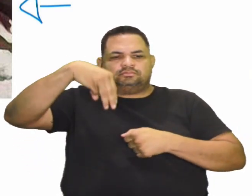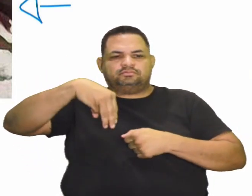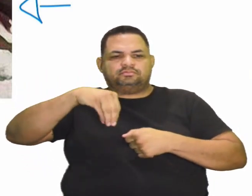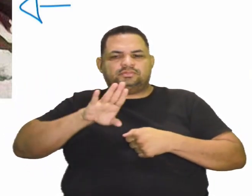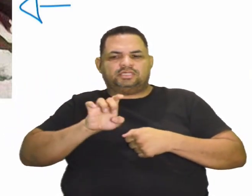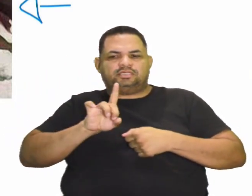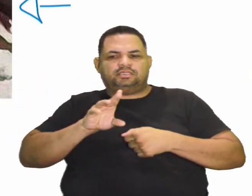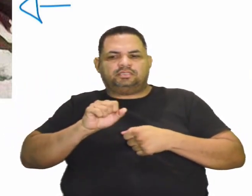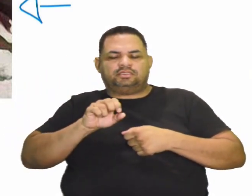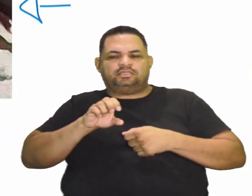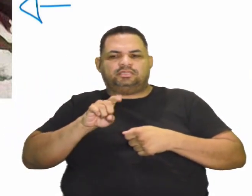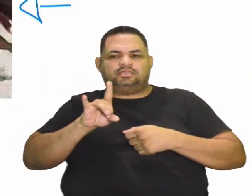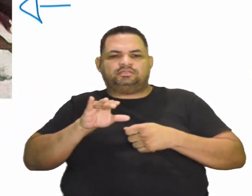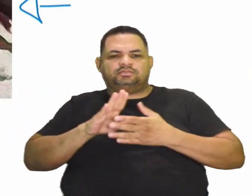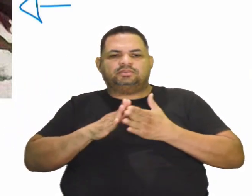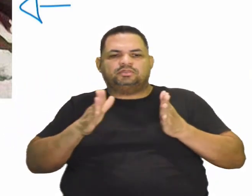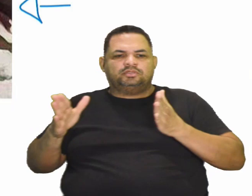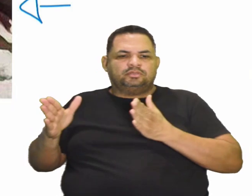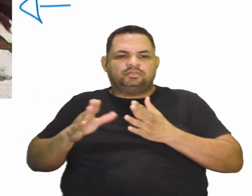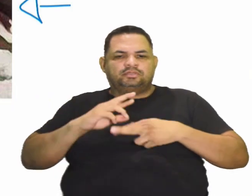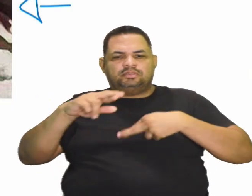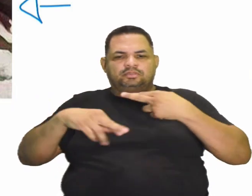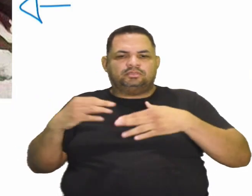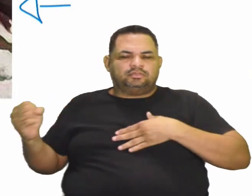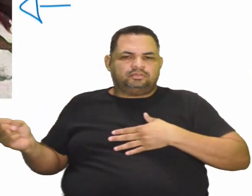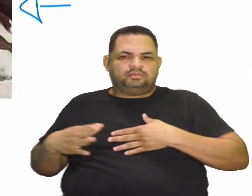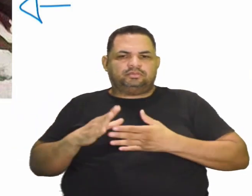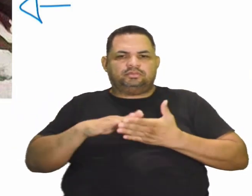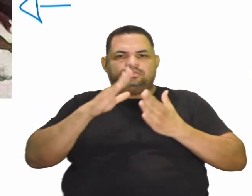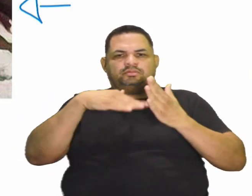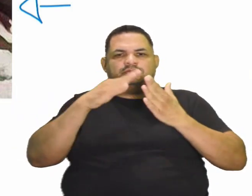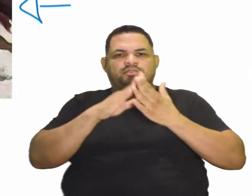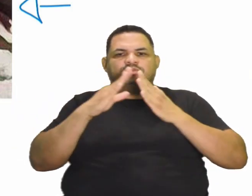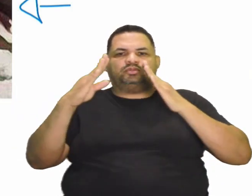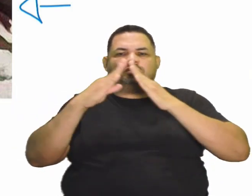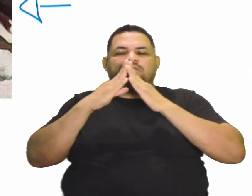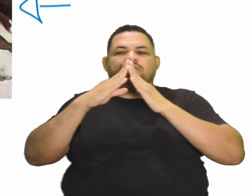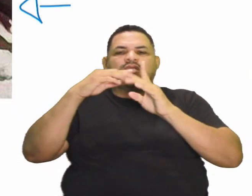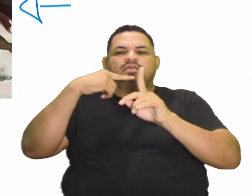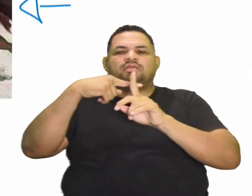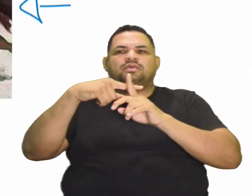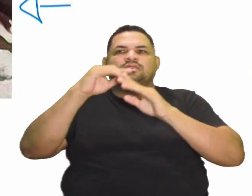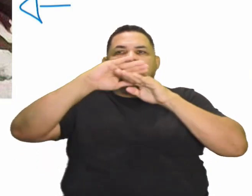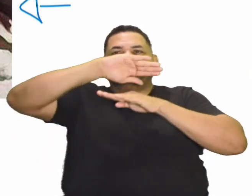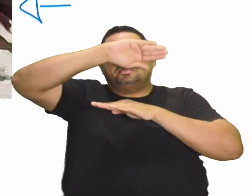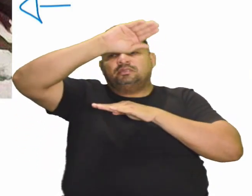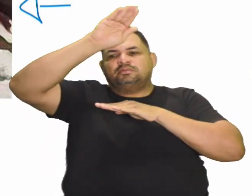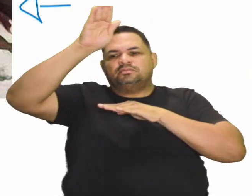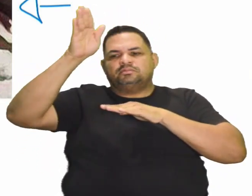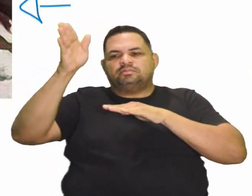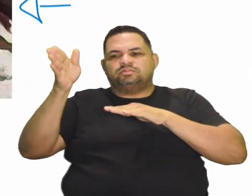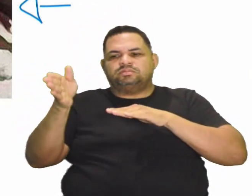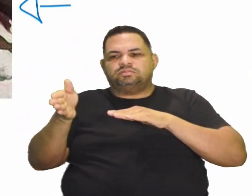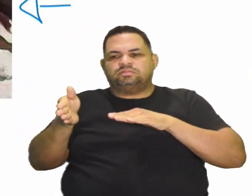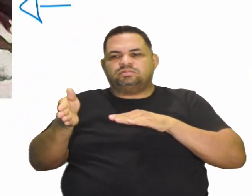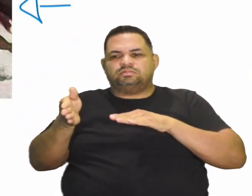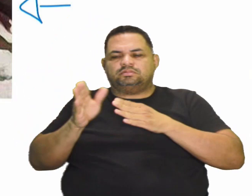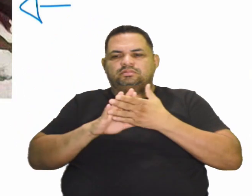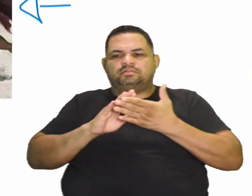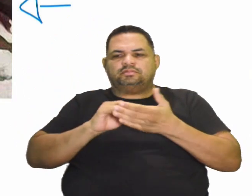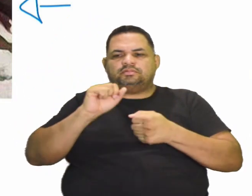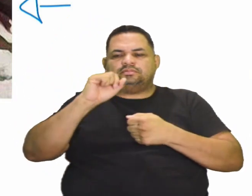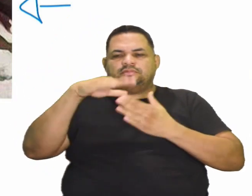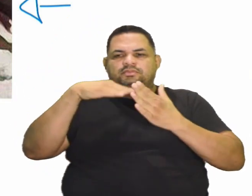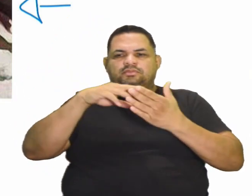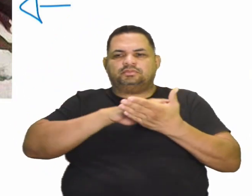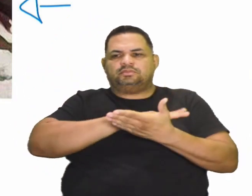no período renascentista, em que ele pintou a igreja, né? Ele fez vários trabalhos ali de textos